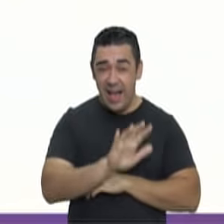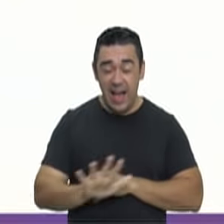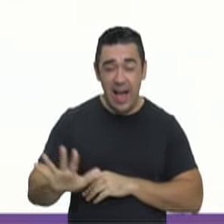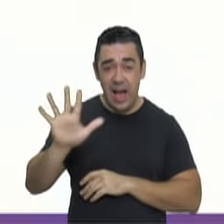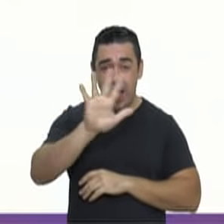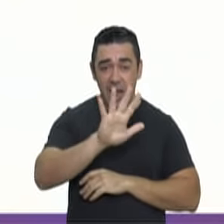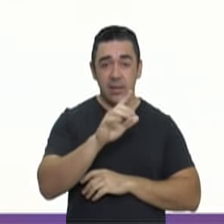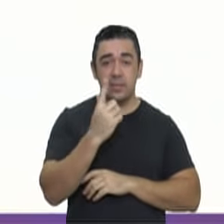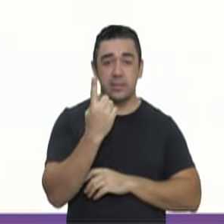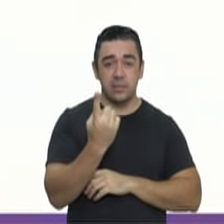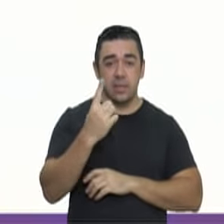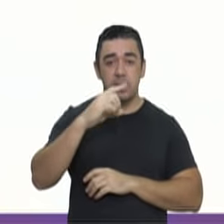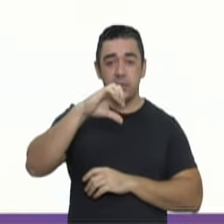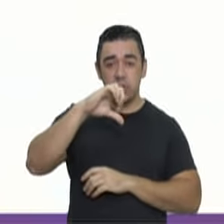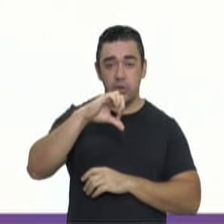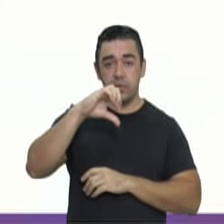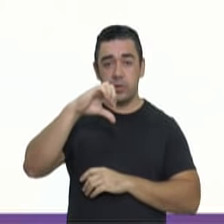de